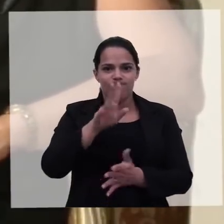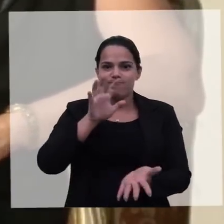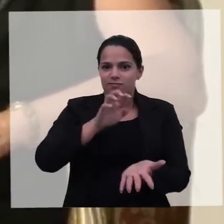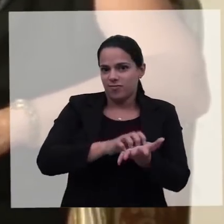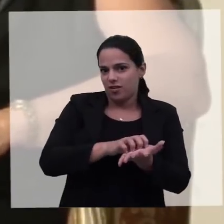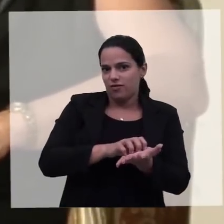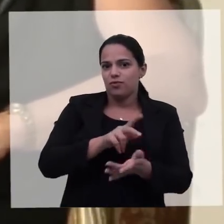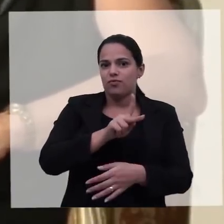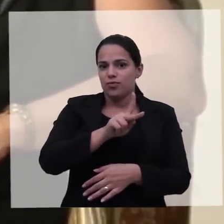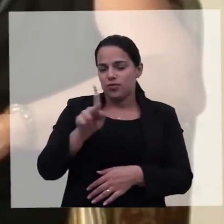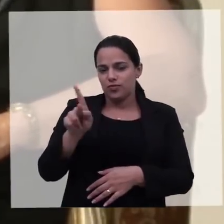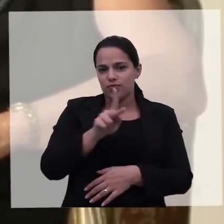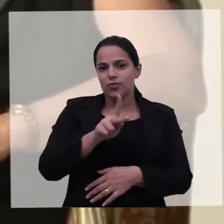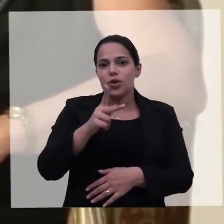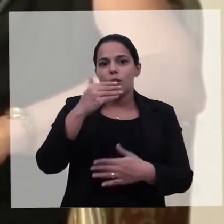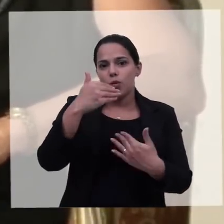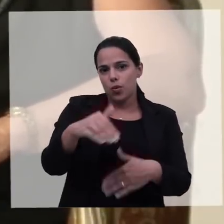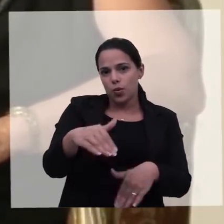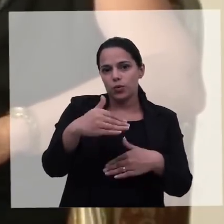professora. Foi nesse